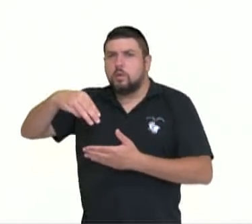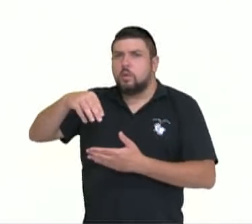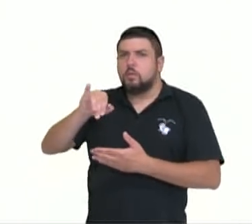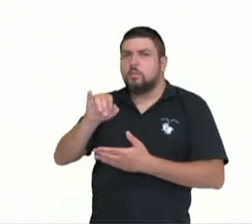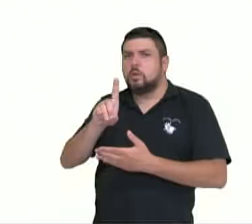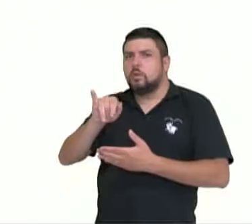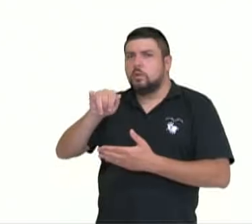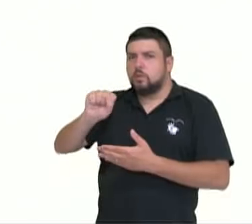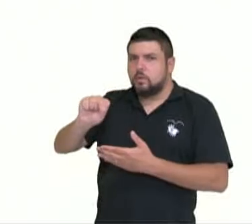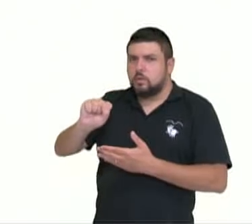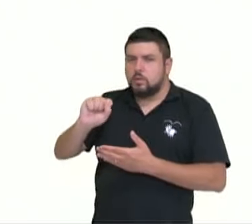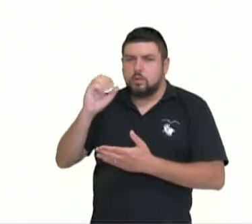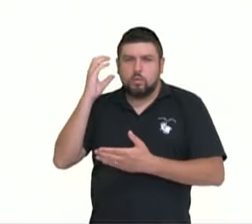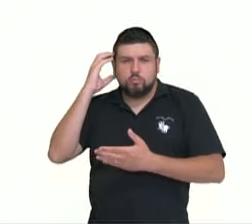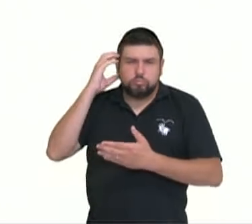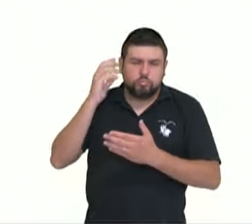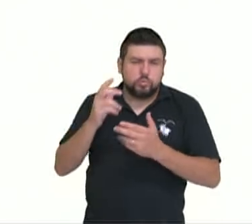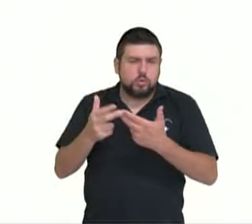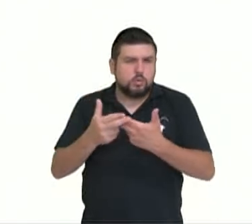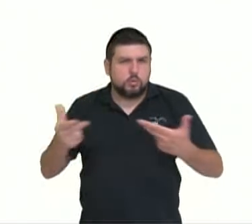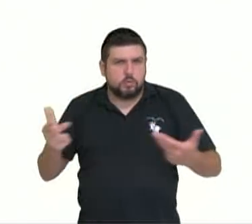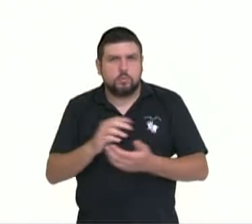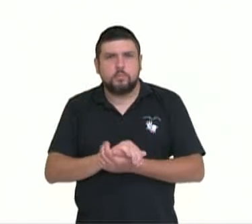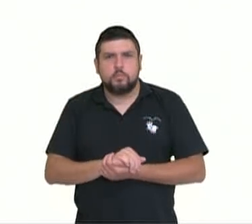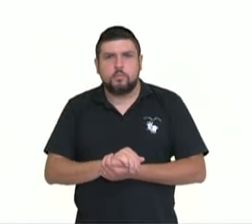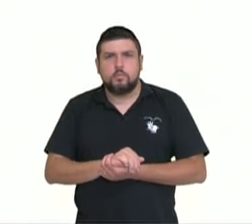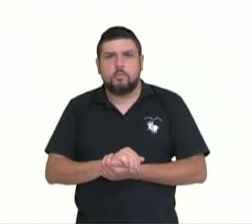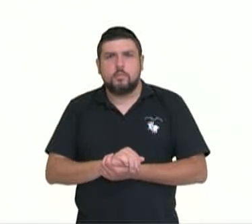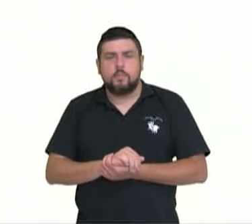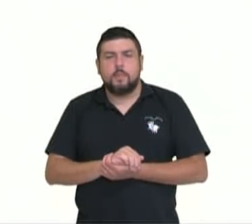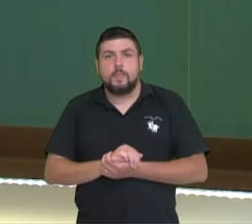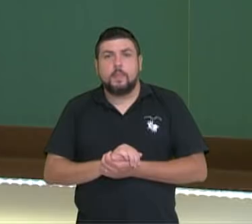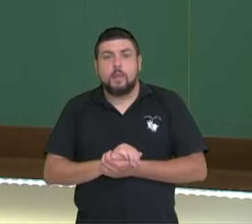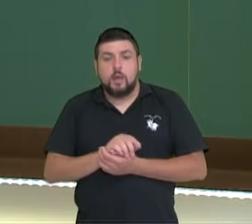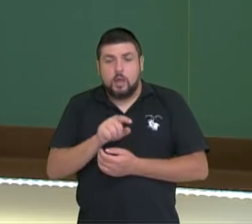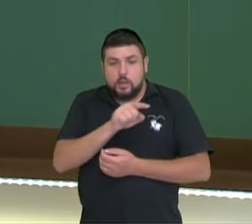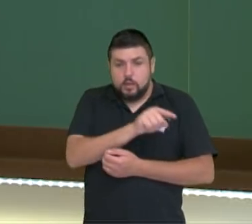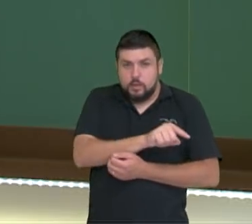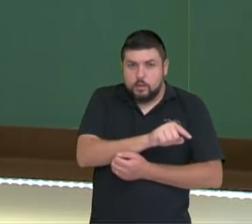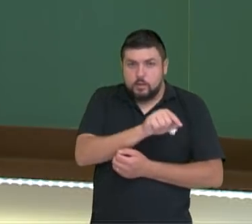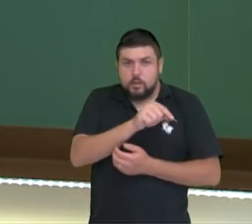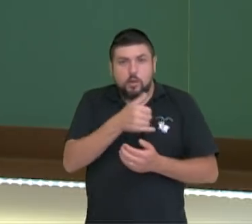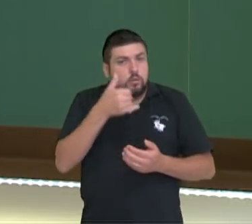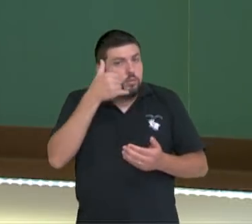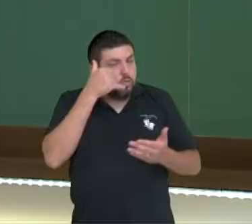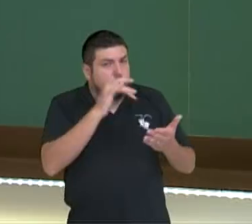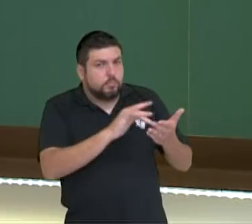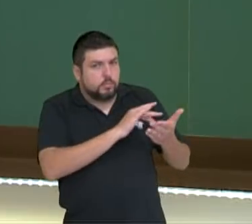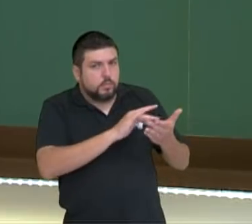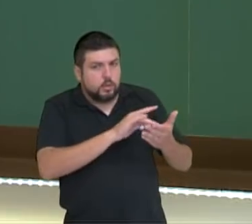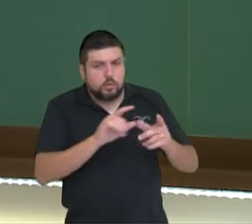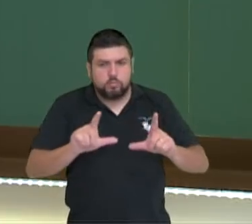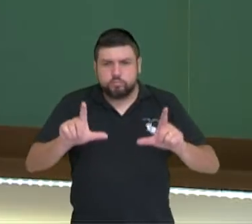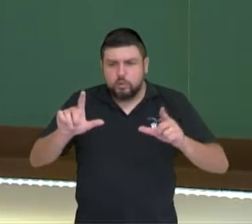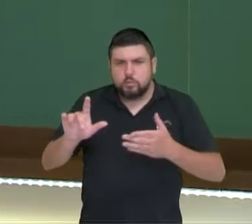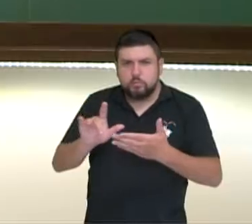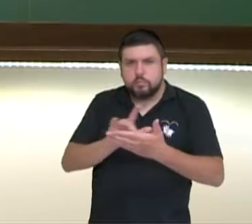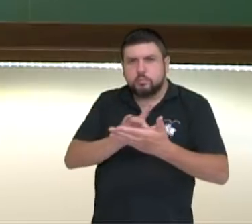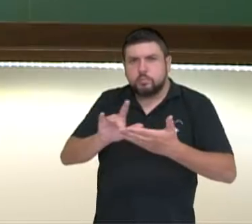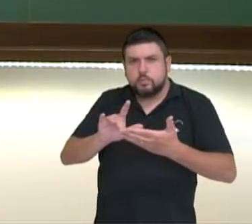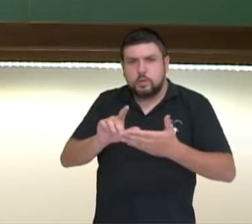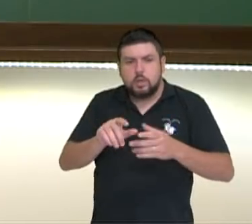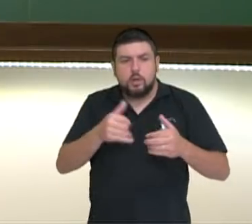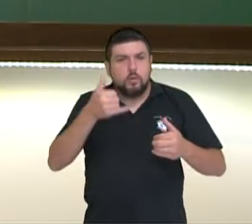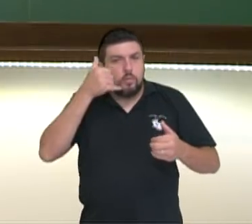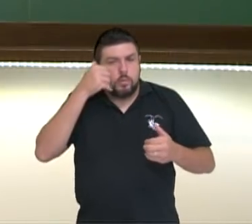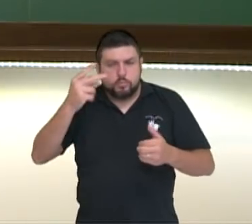E vimos que a função de jogos está presente nesses dispositivos móveis, basicamente desde a sua